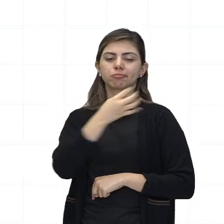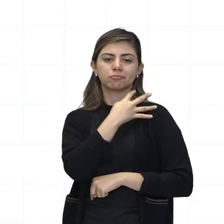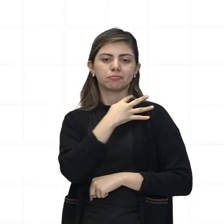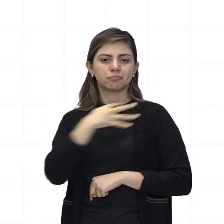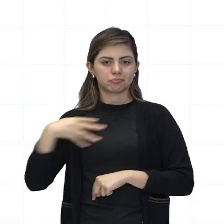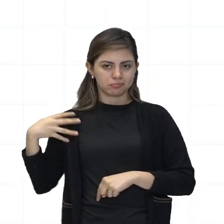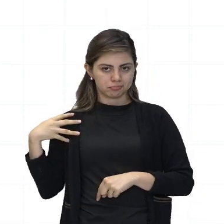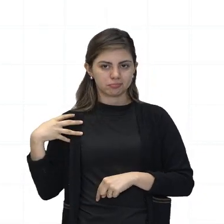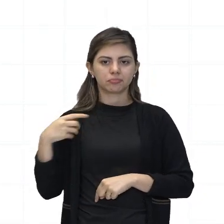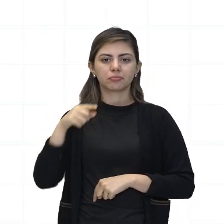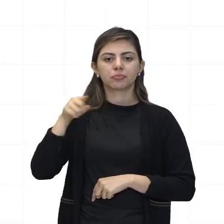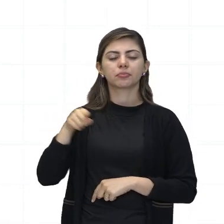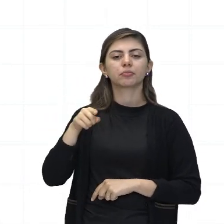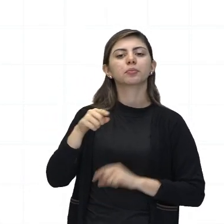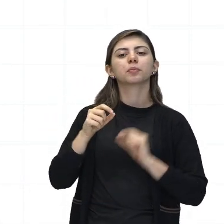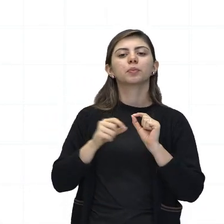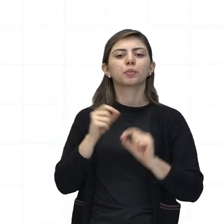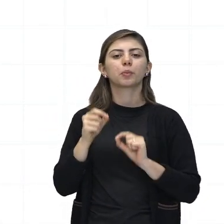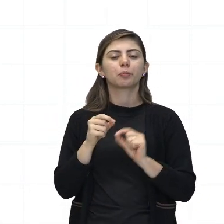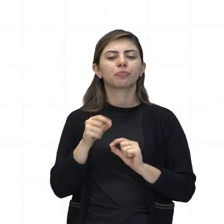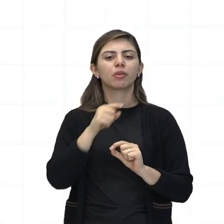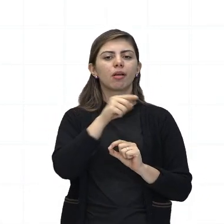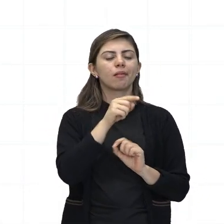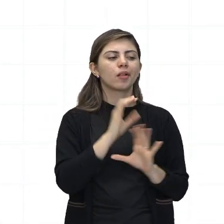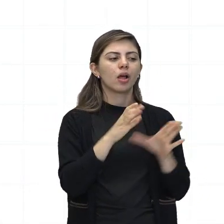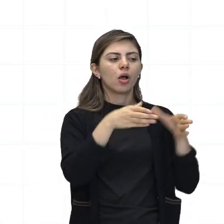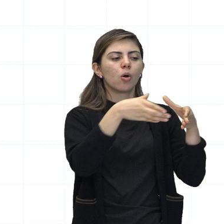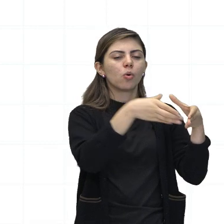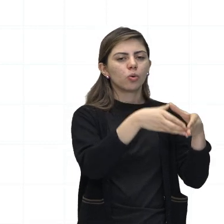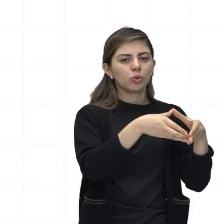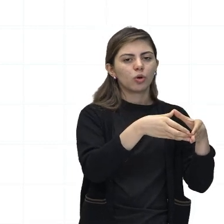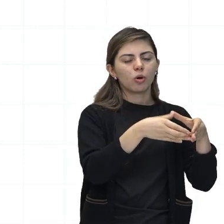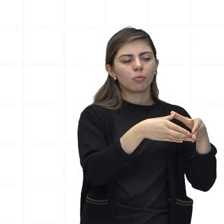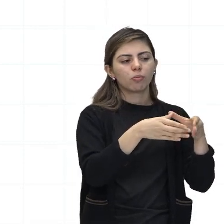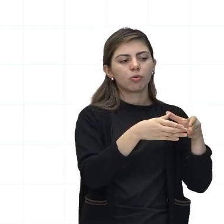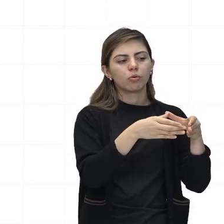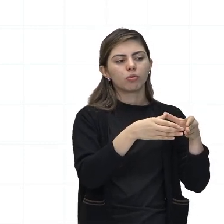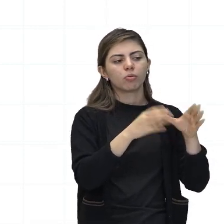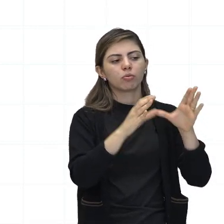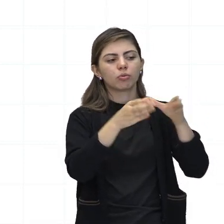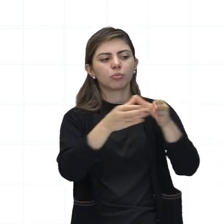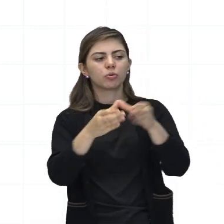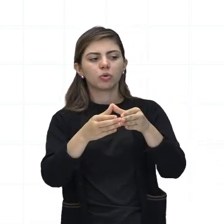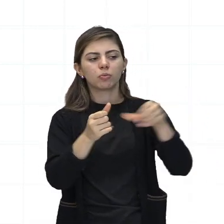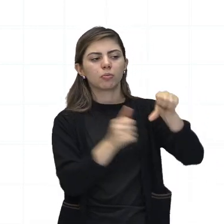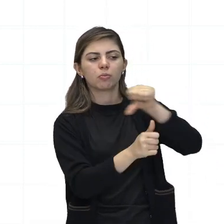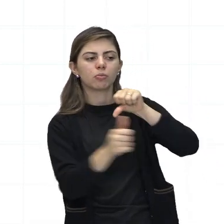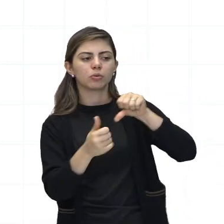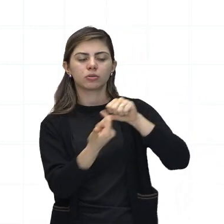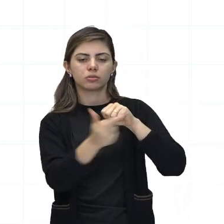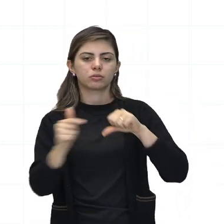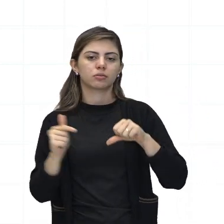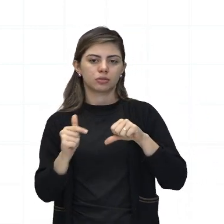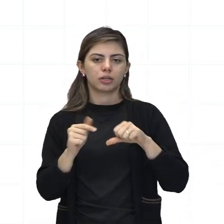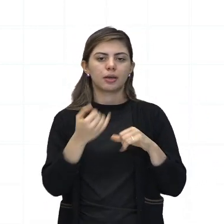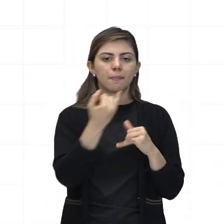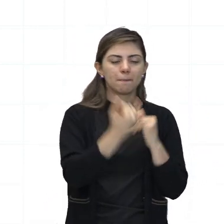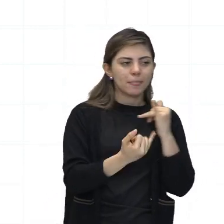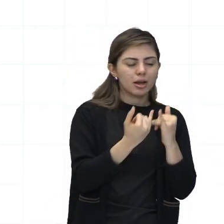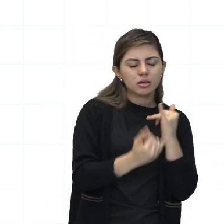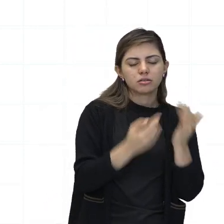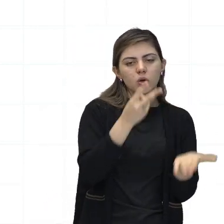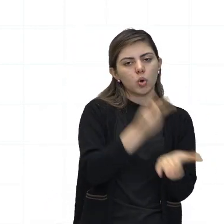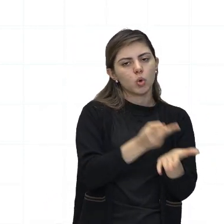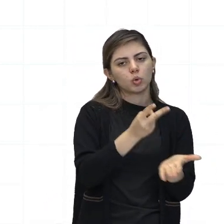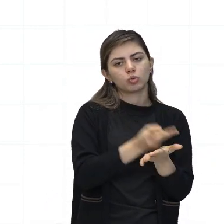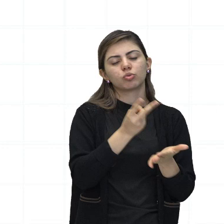Aristóteles considerava que as espécies não sofriam mudanças, sendo assim muito parecidas, fixas, né? E